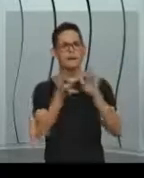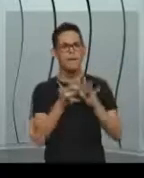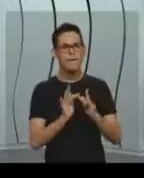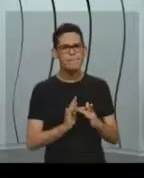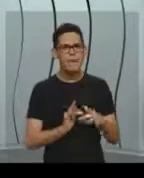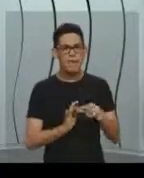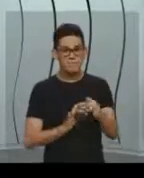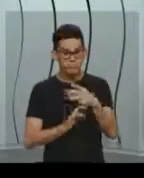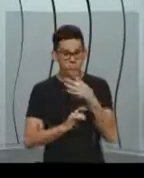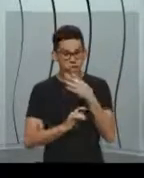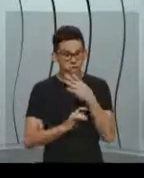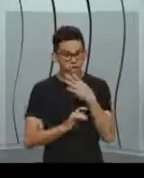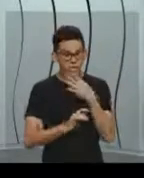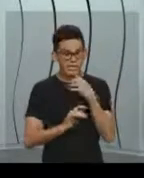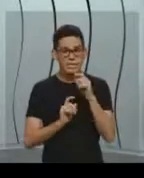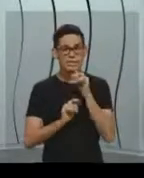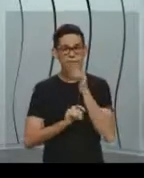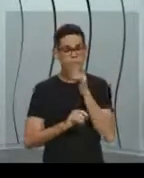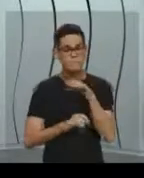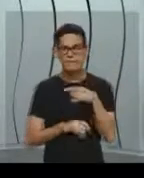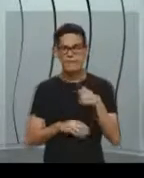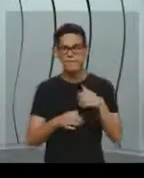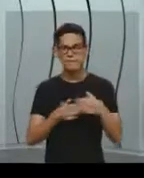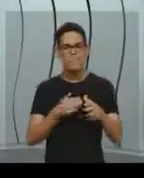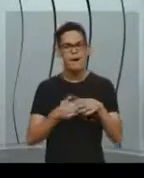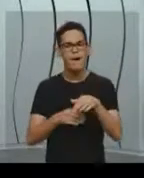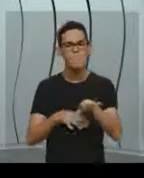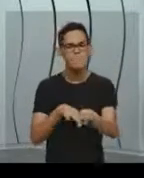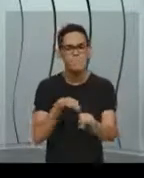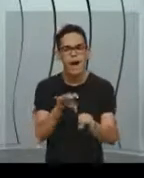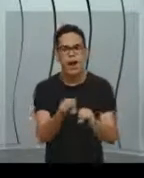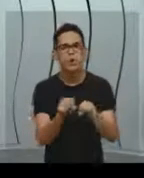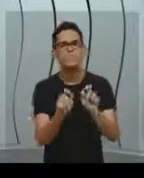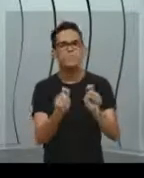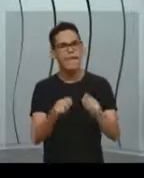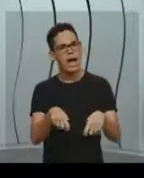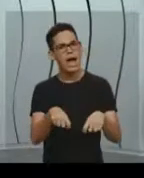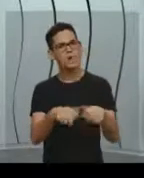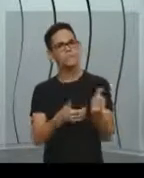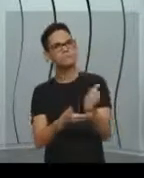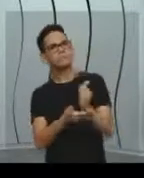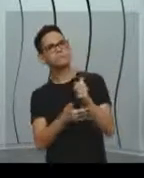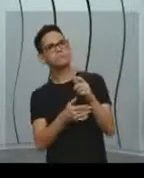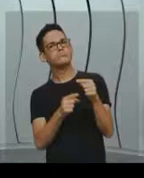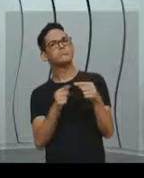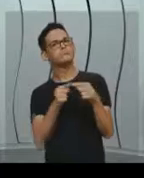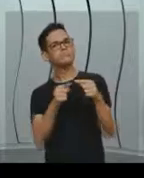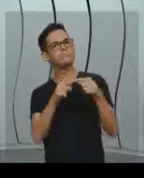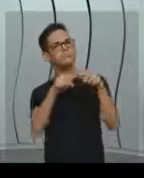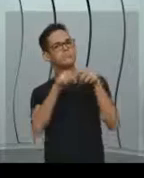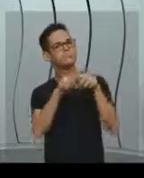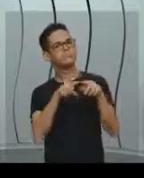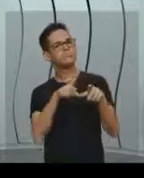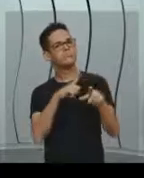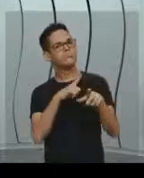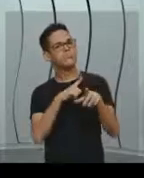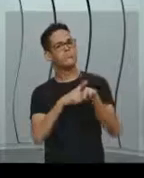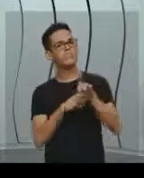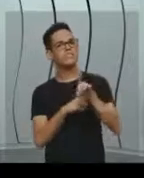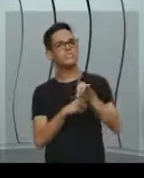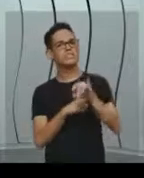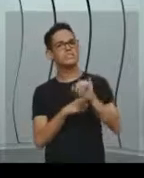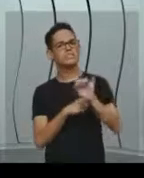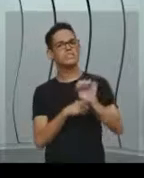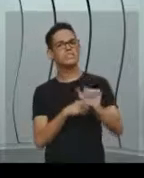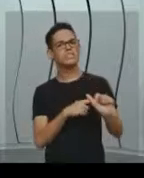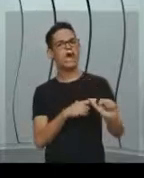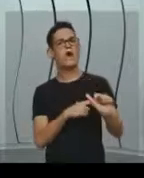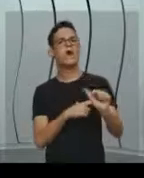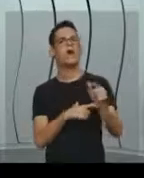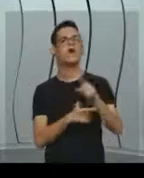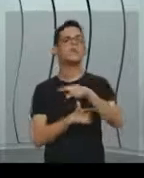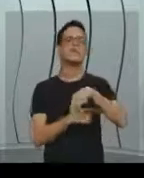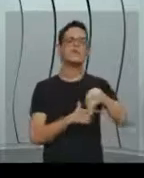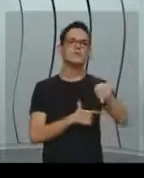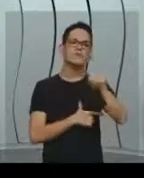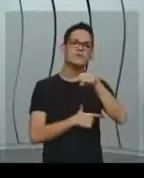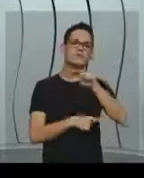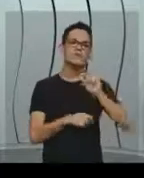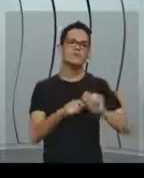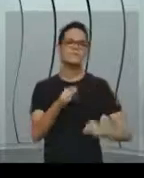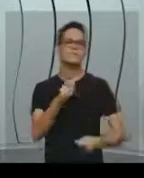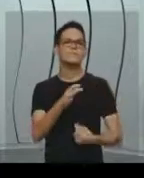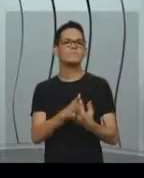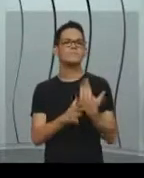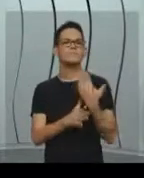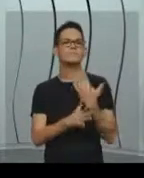podem tocar, manipular, movimentar, vai ser considerado arte digital. E daí nós vamos ter o surgimento